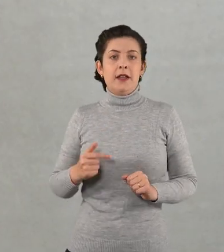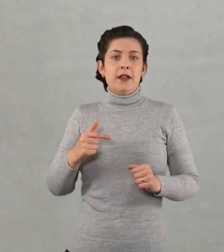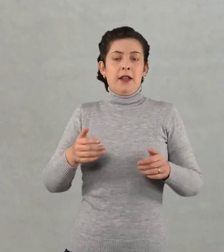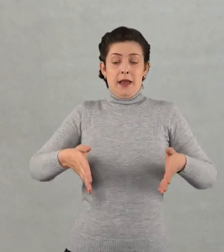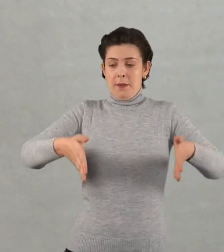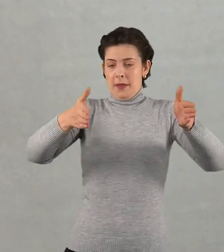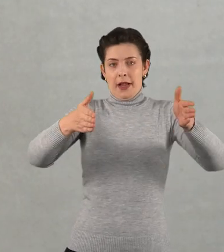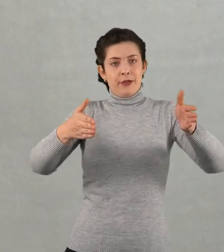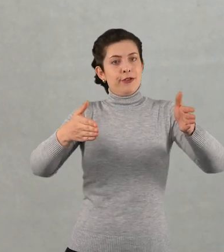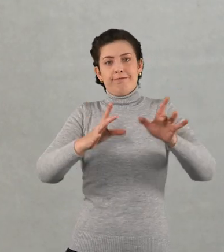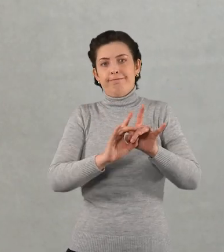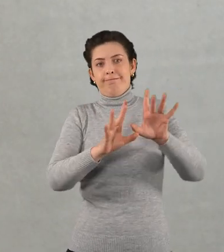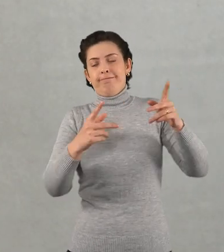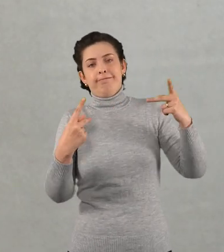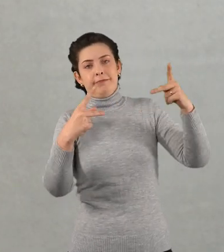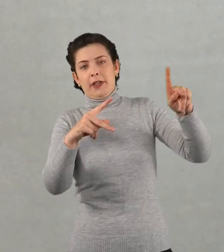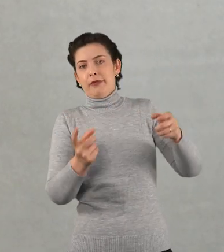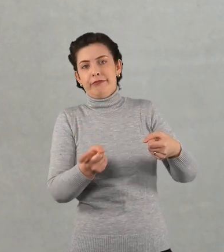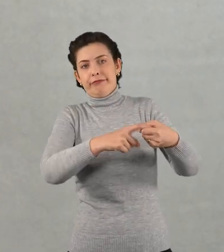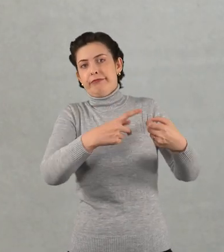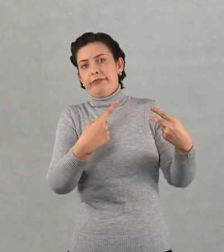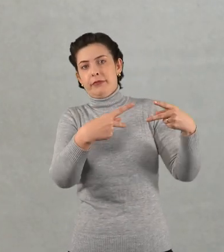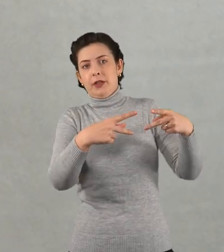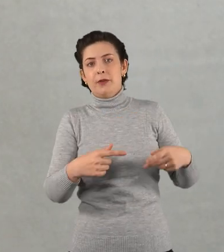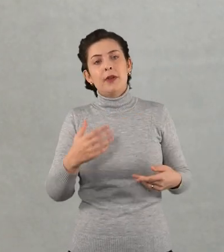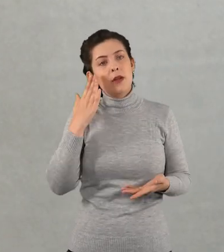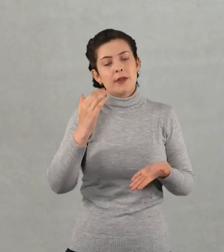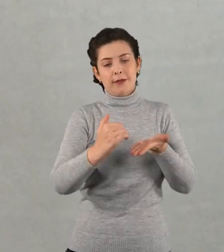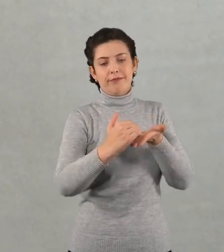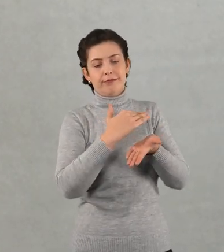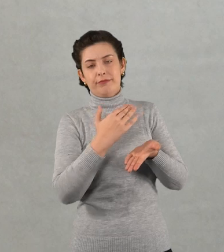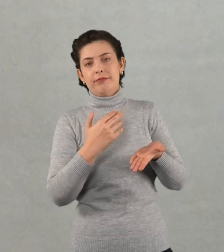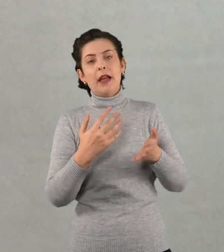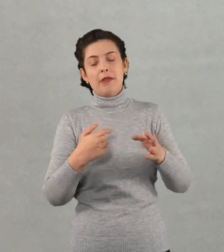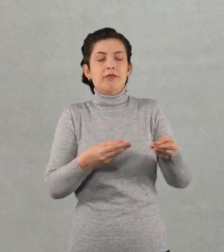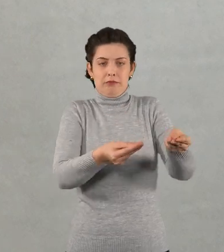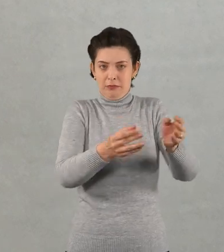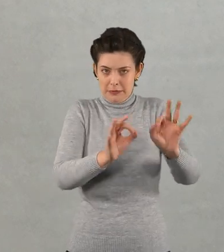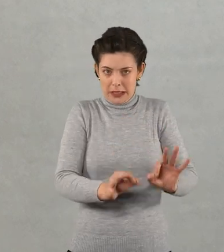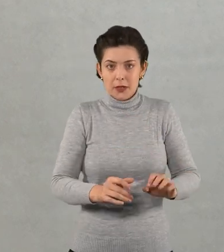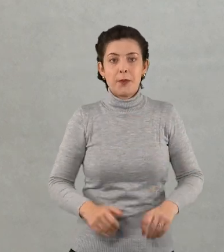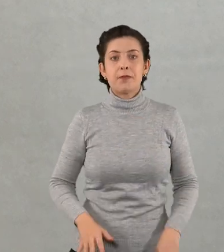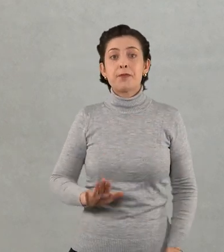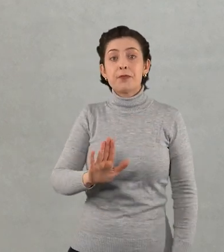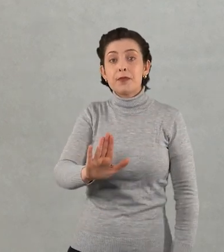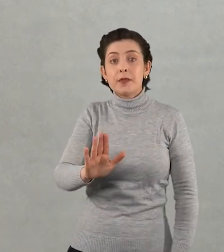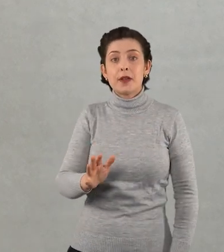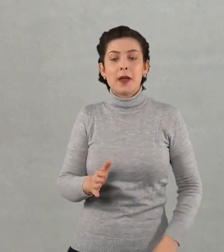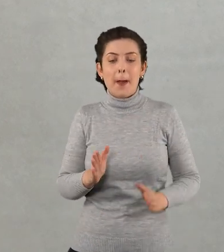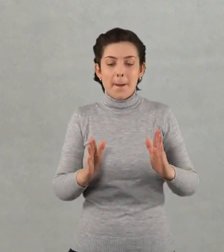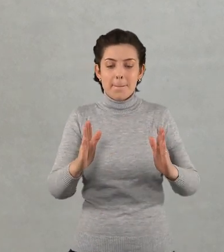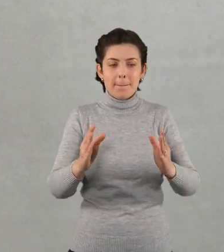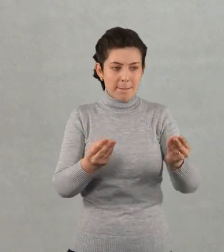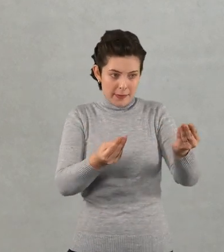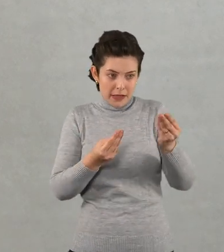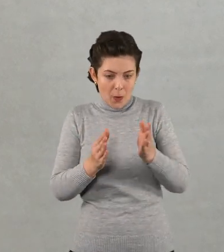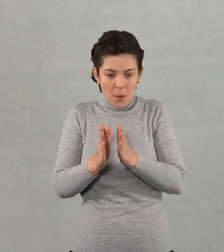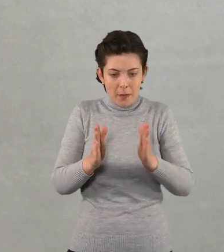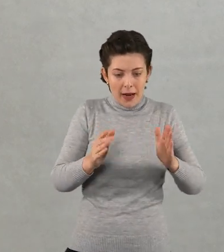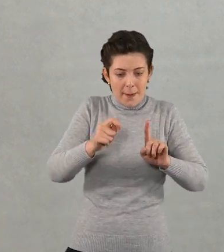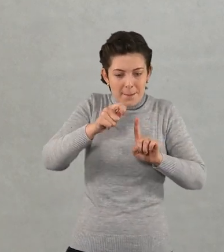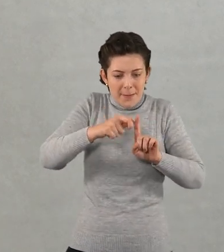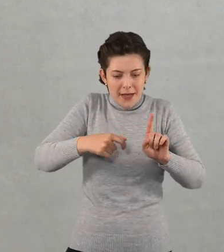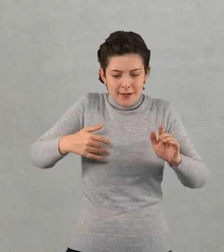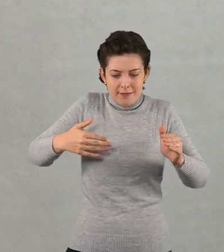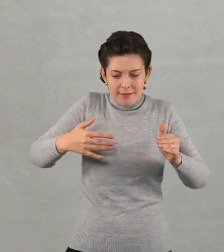ele, eu vou entrar no termo, eu vou lhe entregar esse prédio. Sei que está para sair um despejo, mas eu vou lhe entregar antes. Eu só